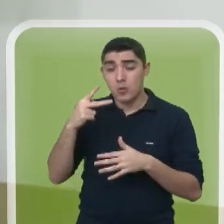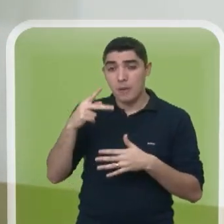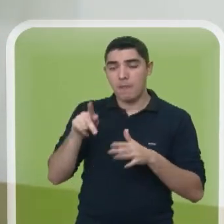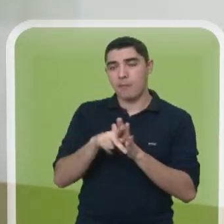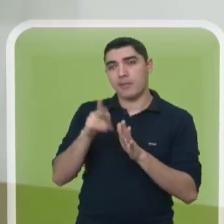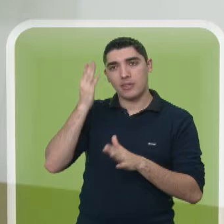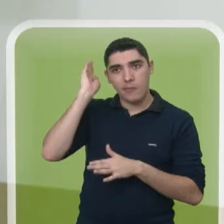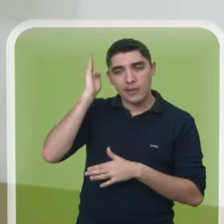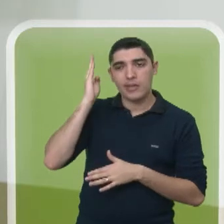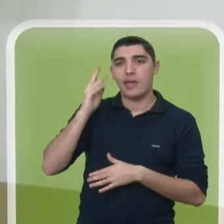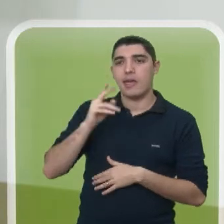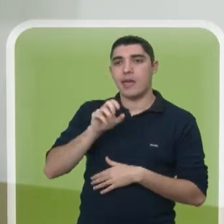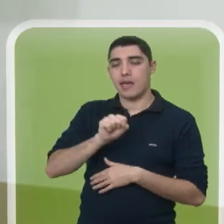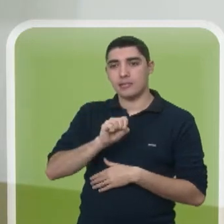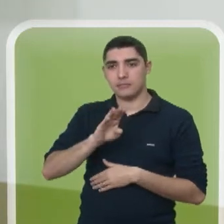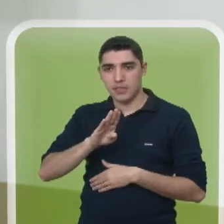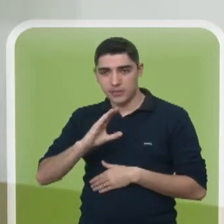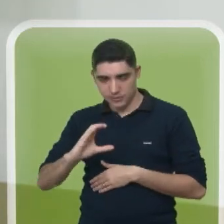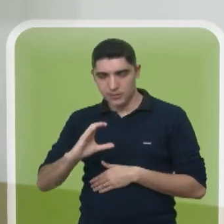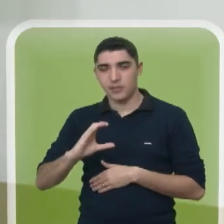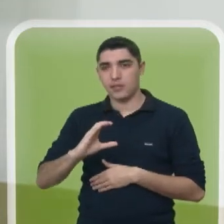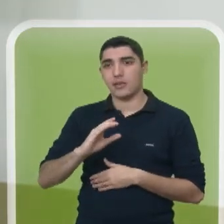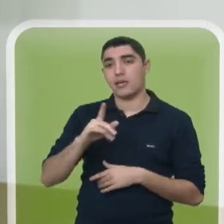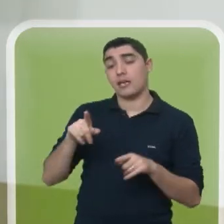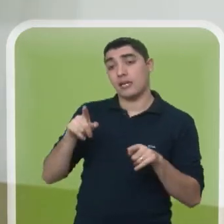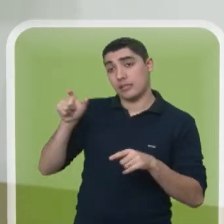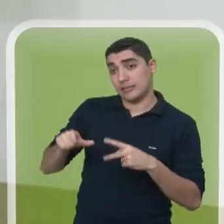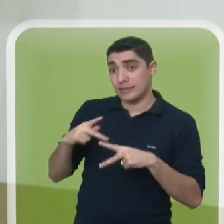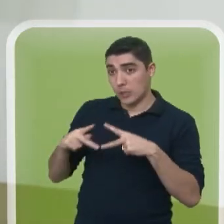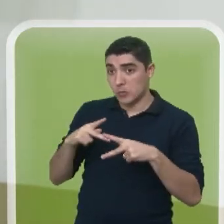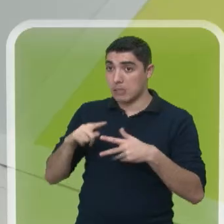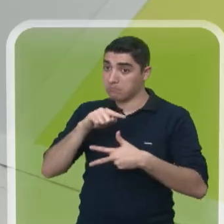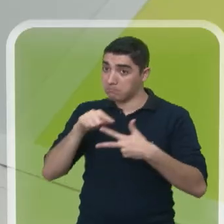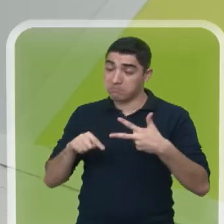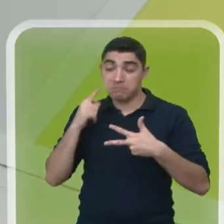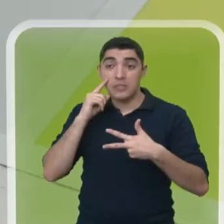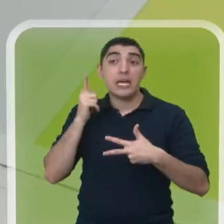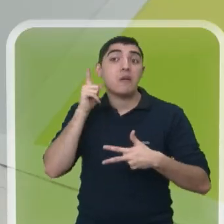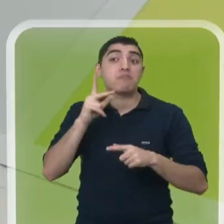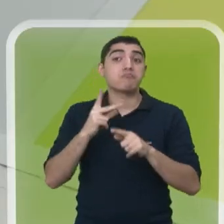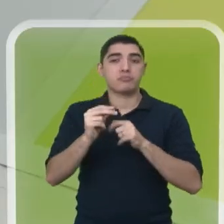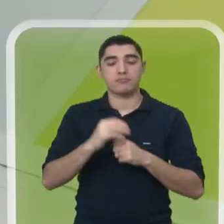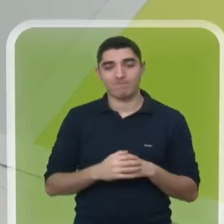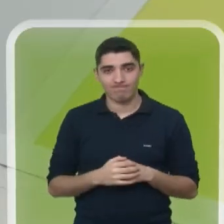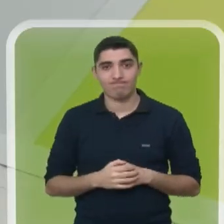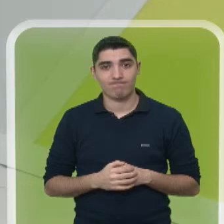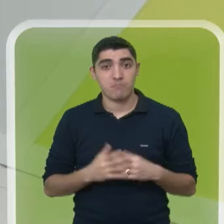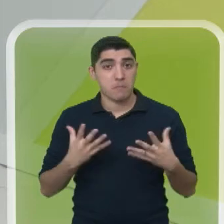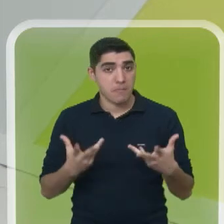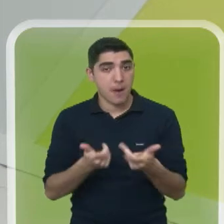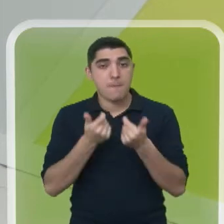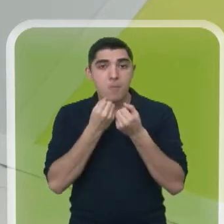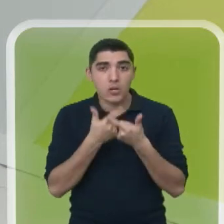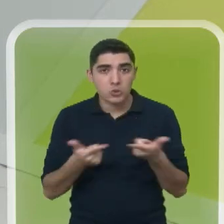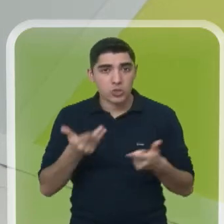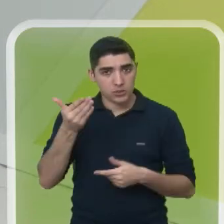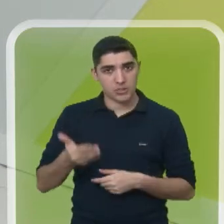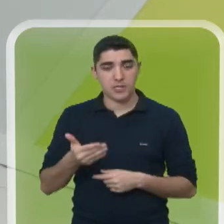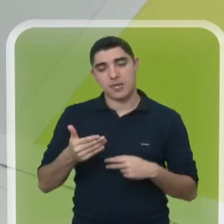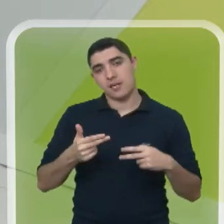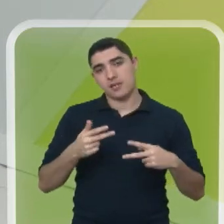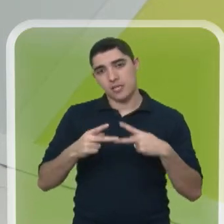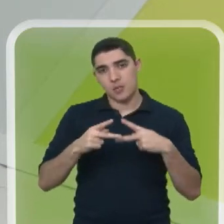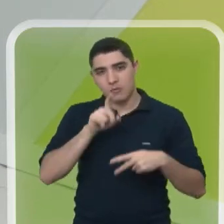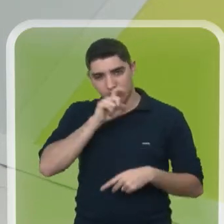São Bernardo e São José, que brigam por essas 2 vagas para a Copa Paulista. Maravilha, sorte aí para o São José Futebol Feminino. Brunão, mudando